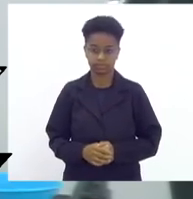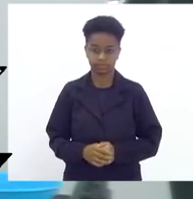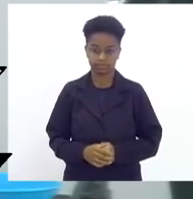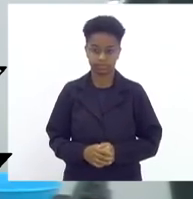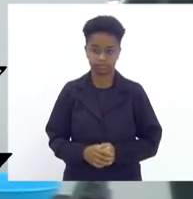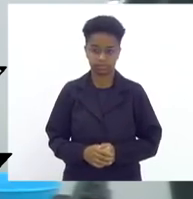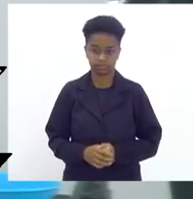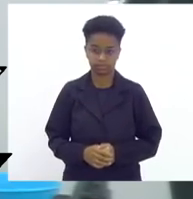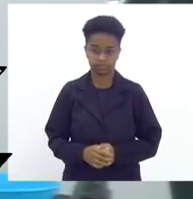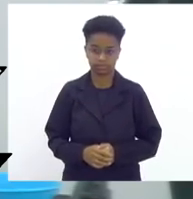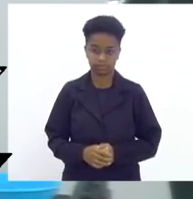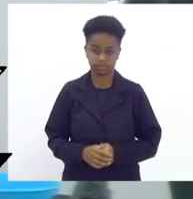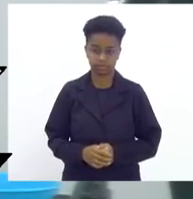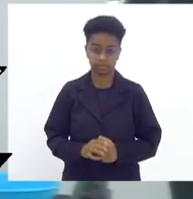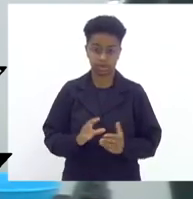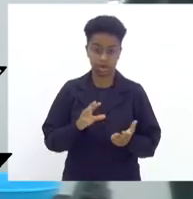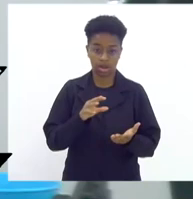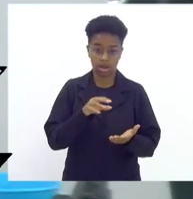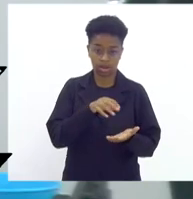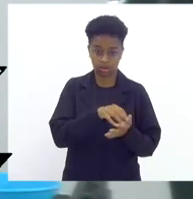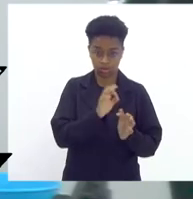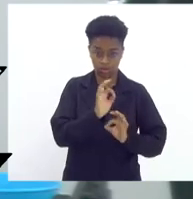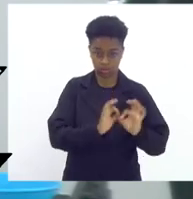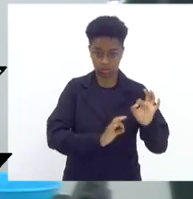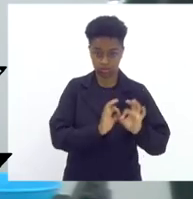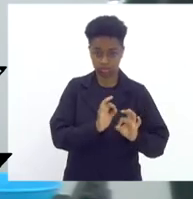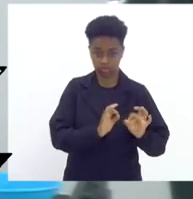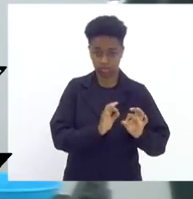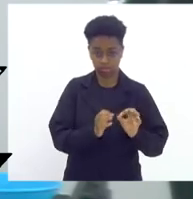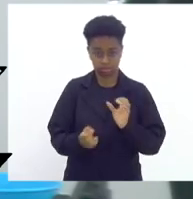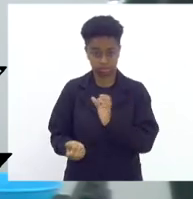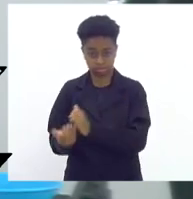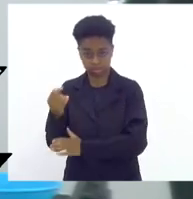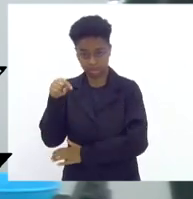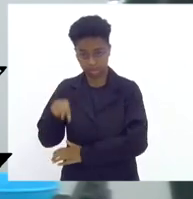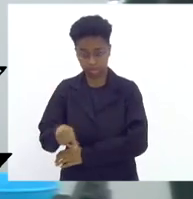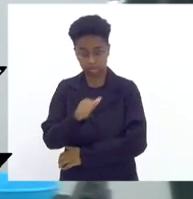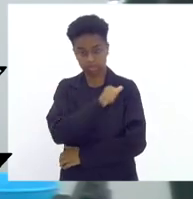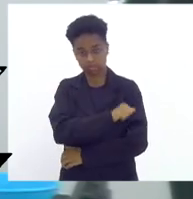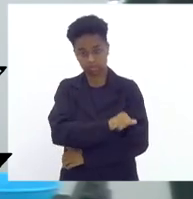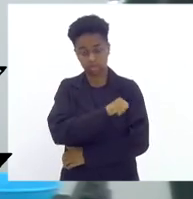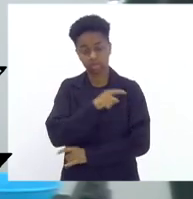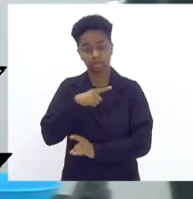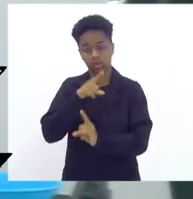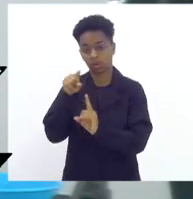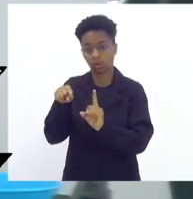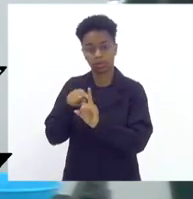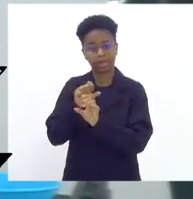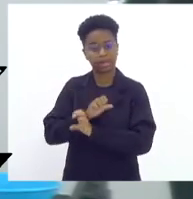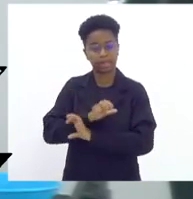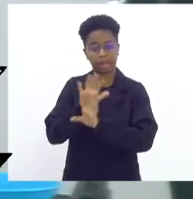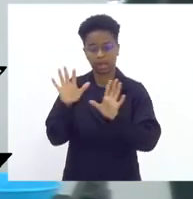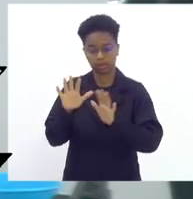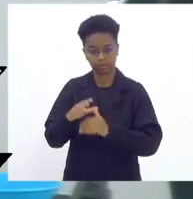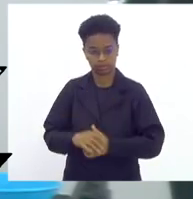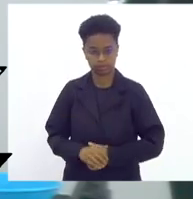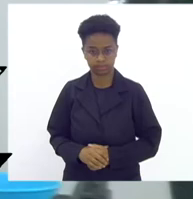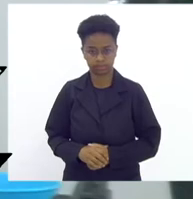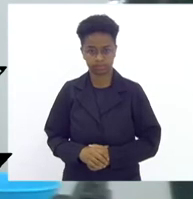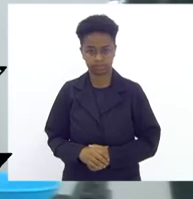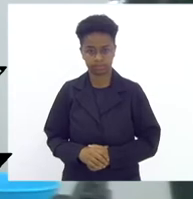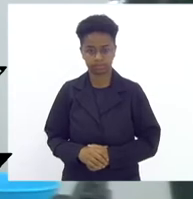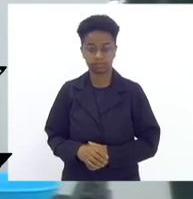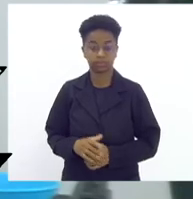quando a organização chega ao Rio de Janeiro tinha um objetivo claro e definido é